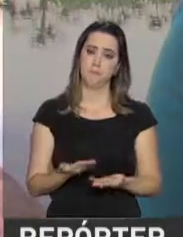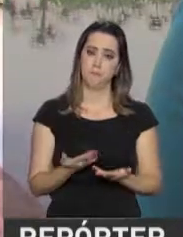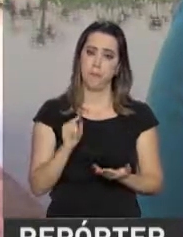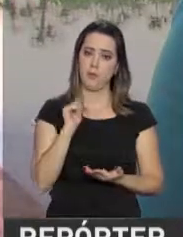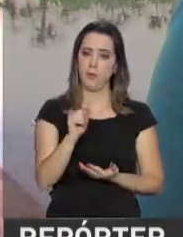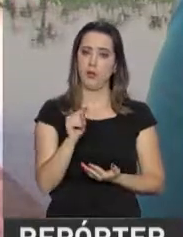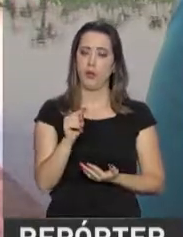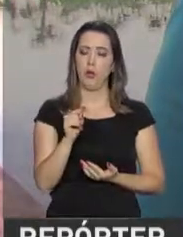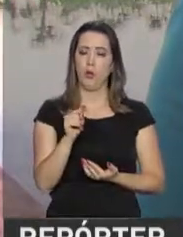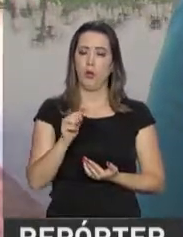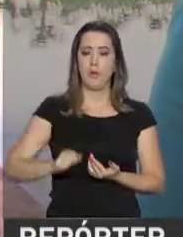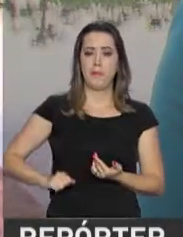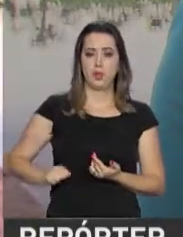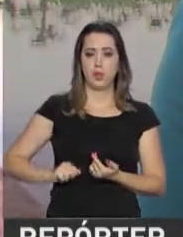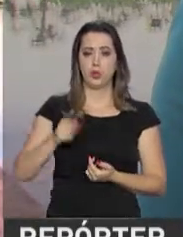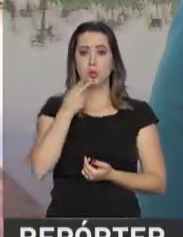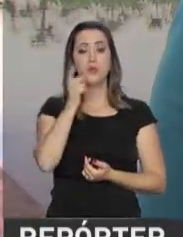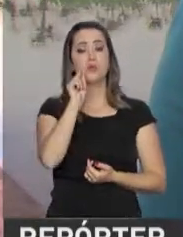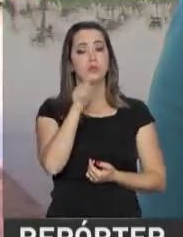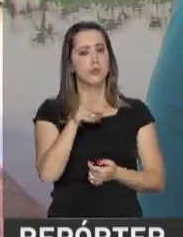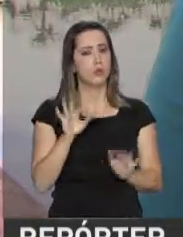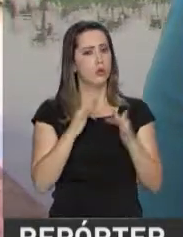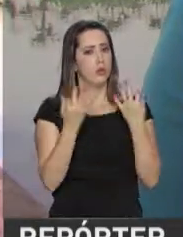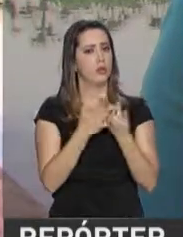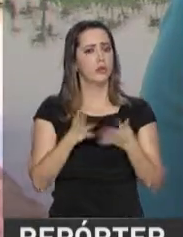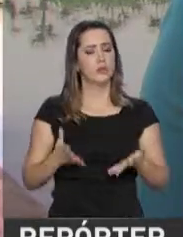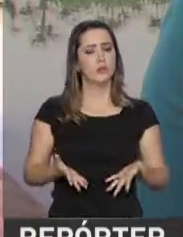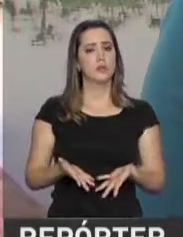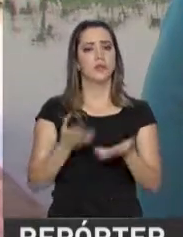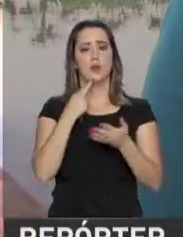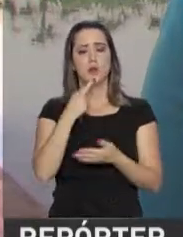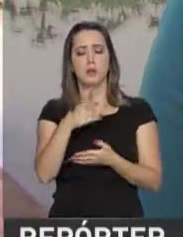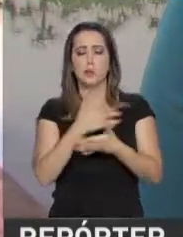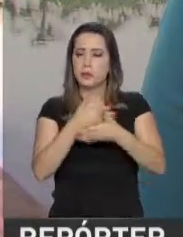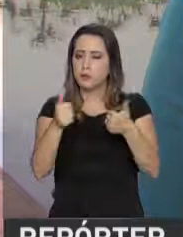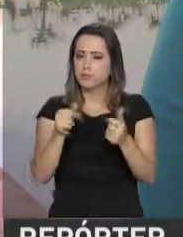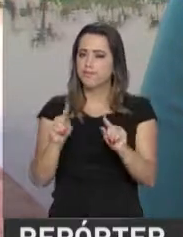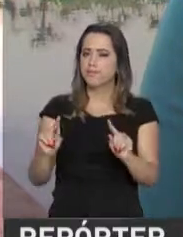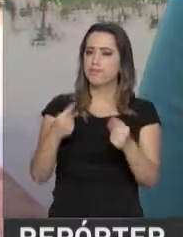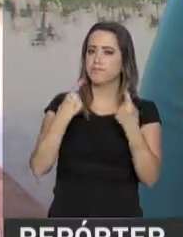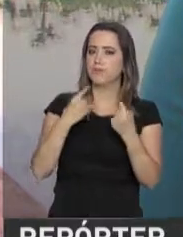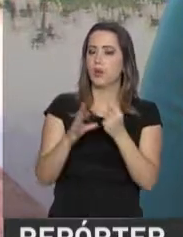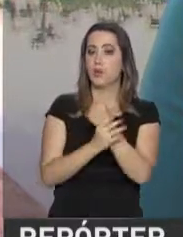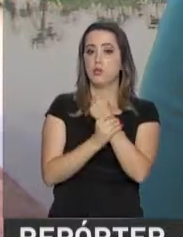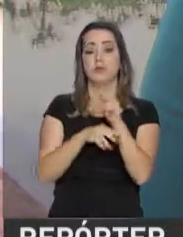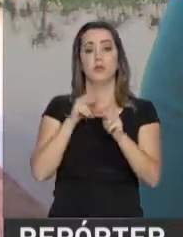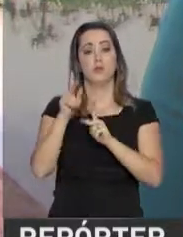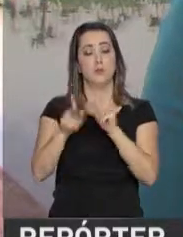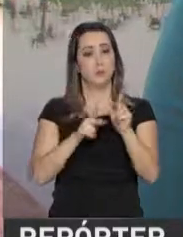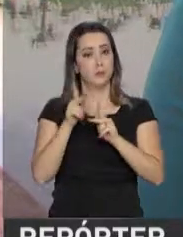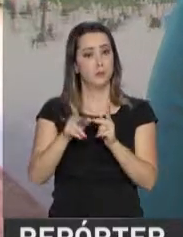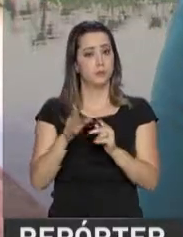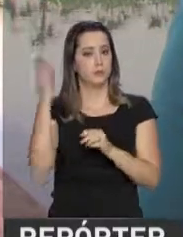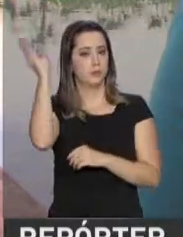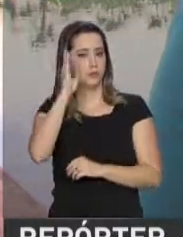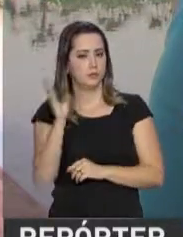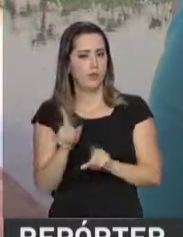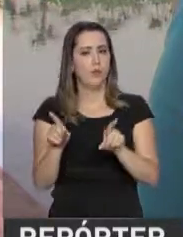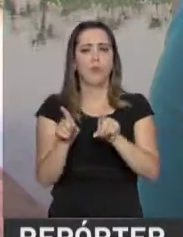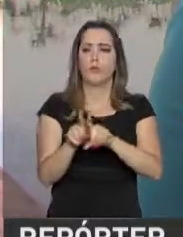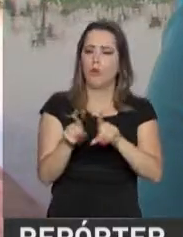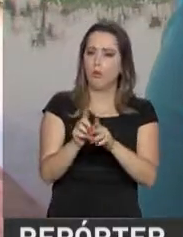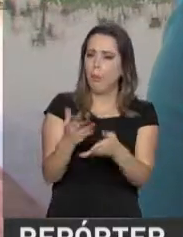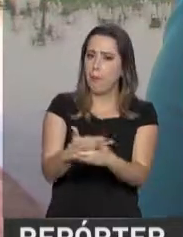Marcos Galvão, o fórum vai fortalecer a capacidade de resposta aos desafios da segurança pública no Brasil, além